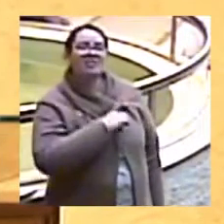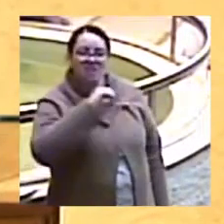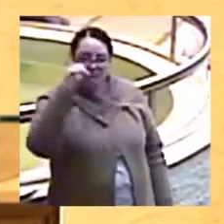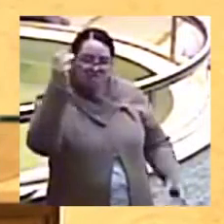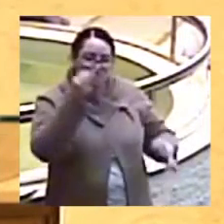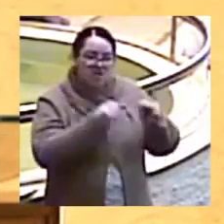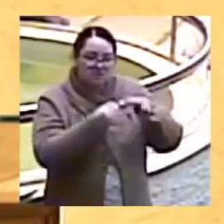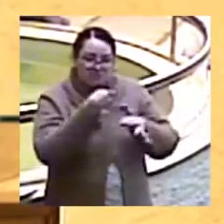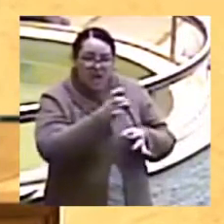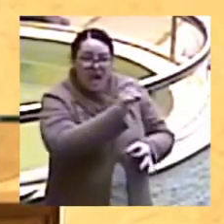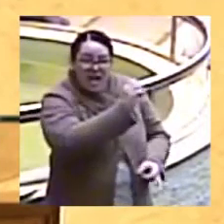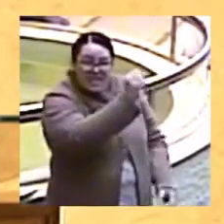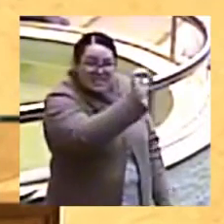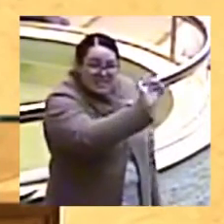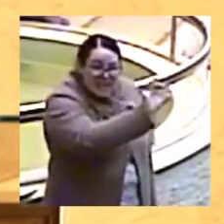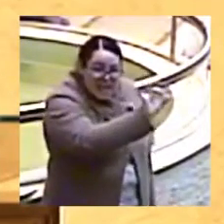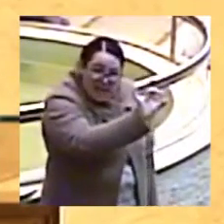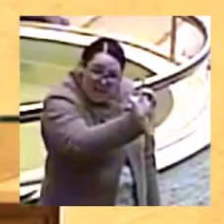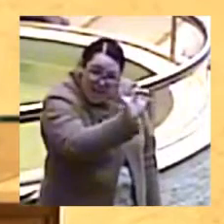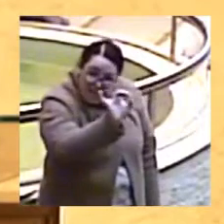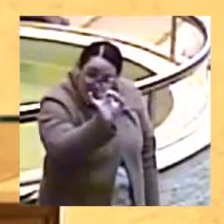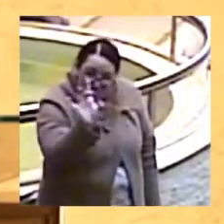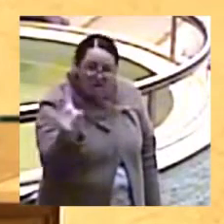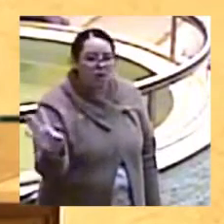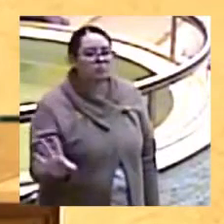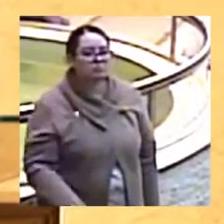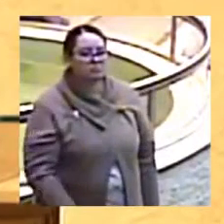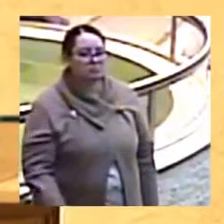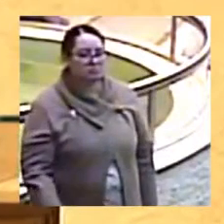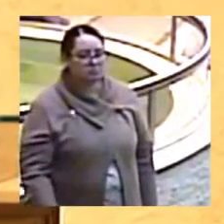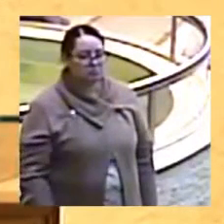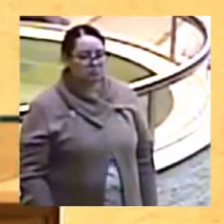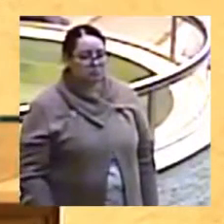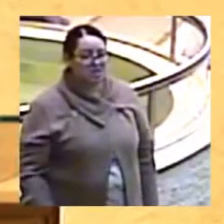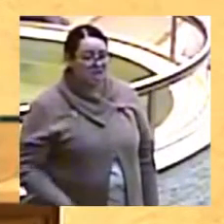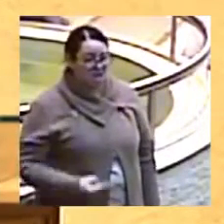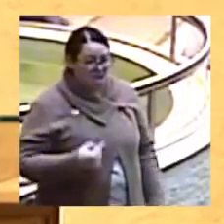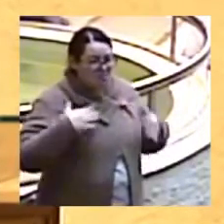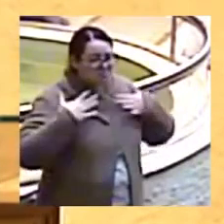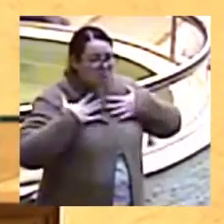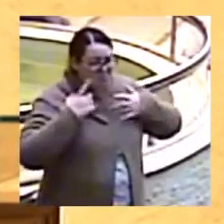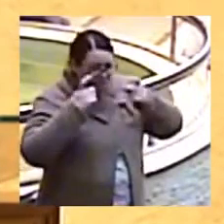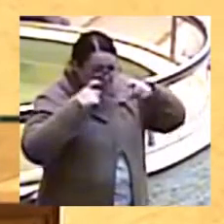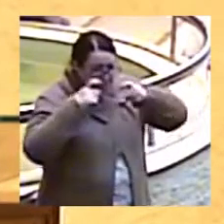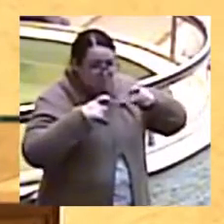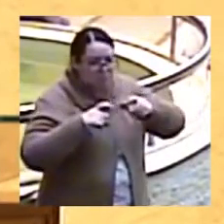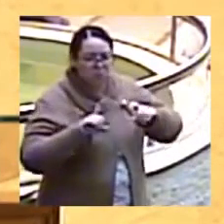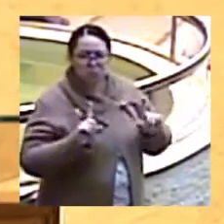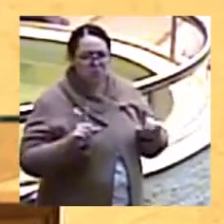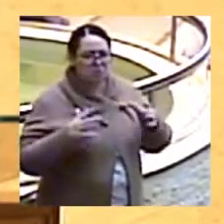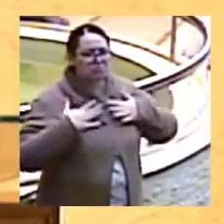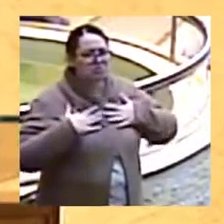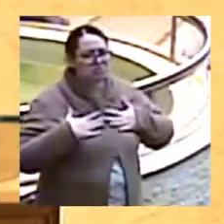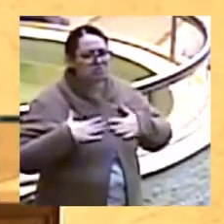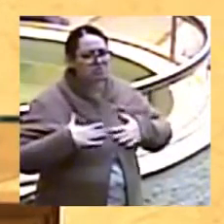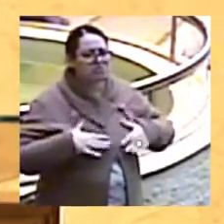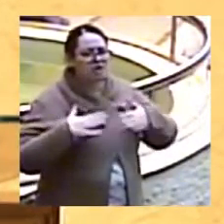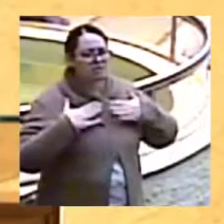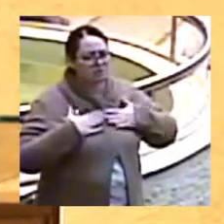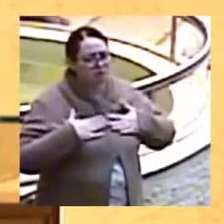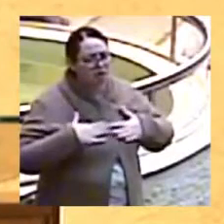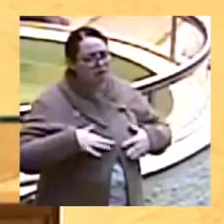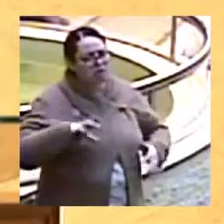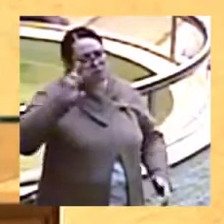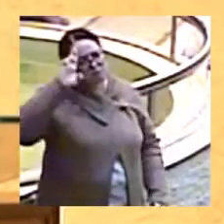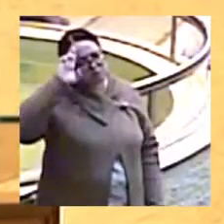todos os seres humanos, por isso, que eu descanso, no Senhor, porque eu confio, no juízo, de Deus, pode